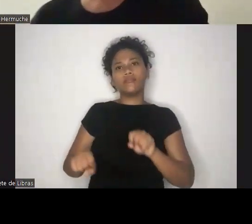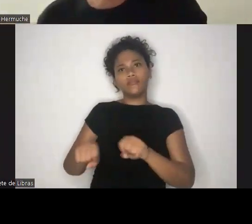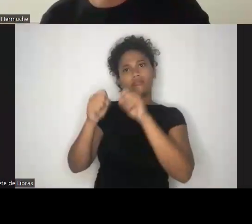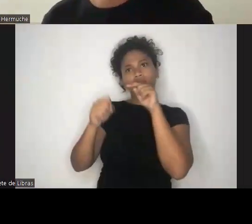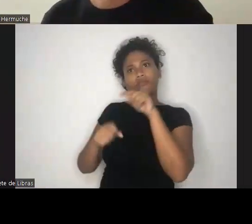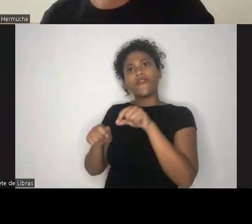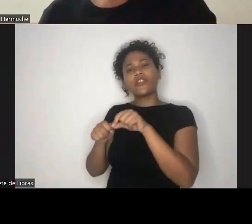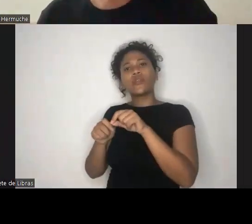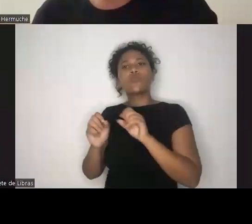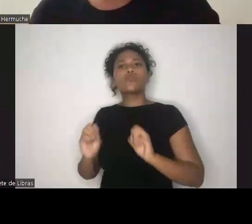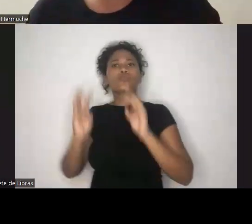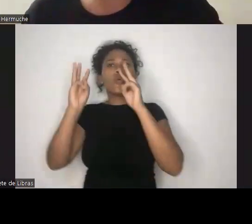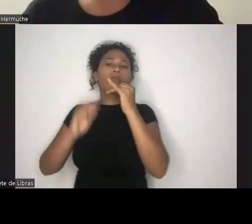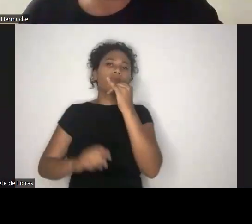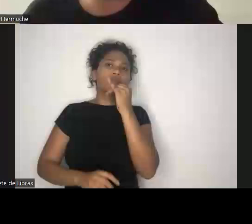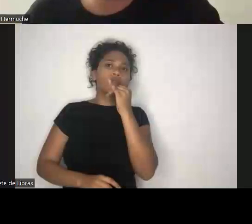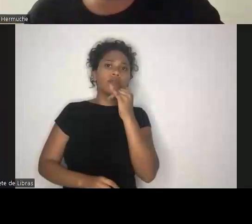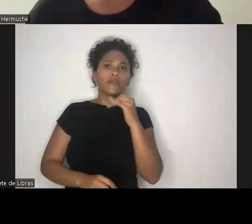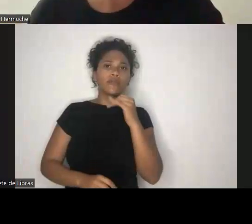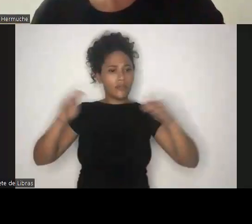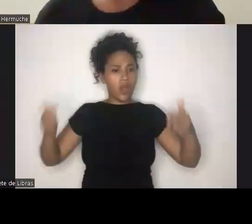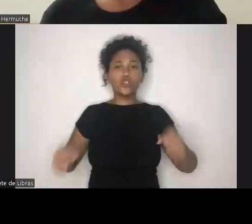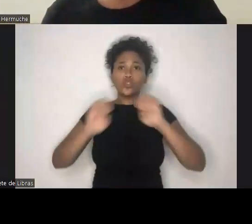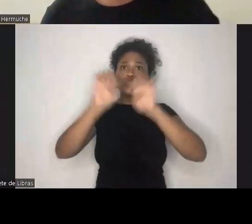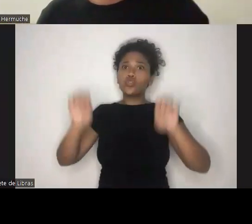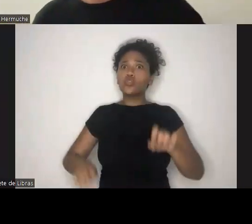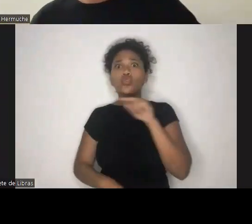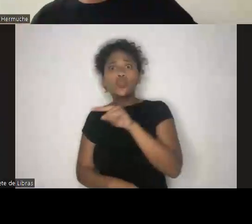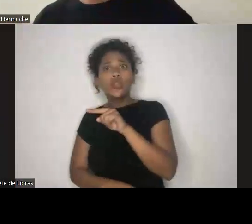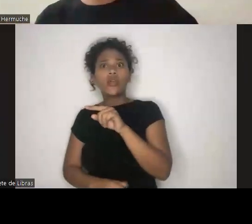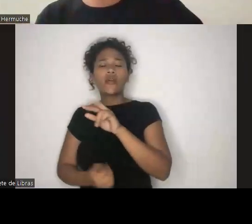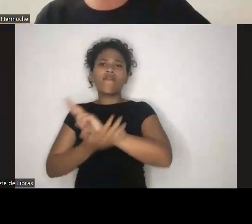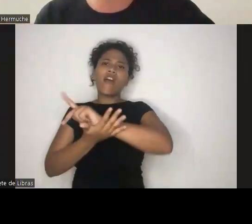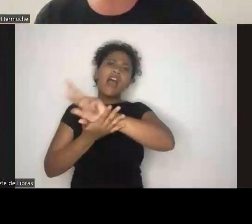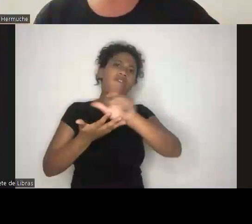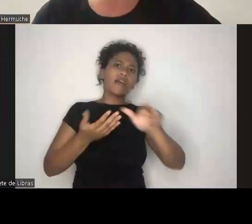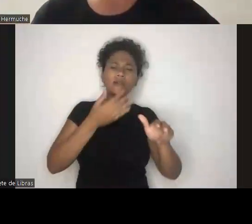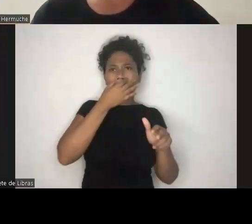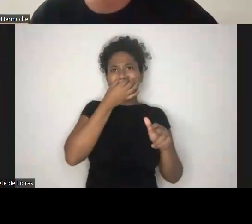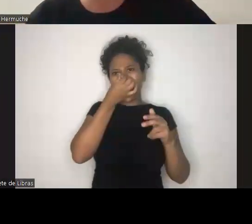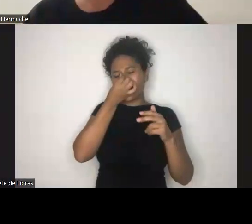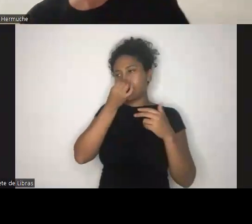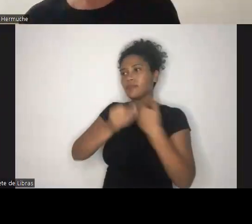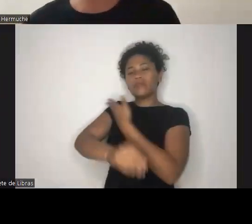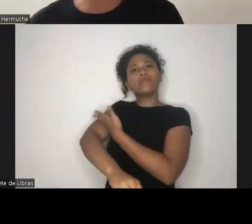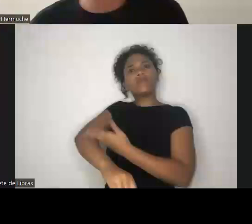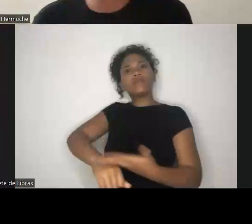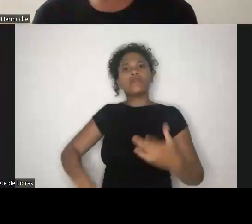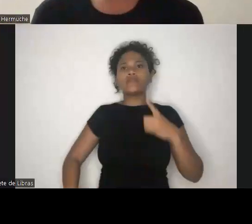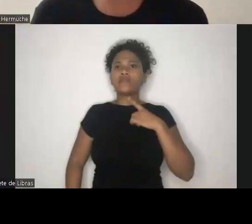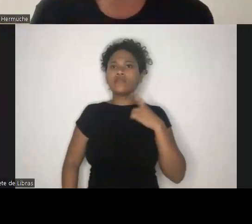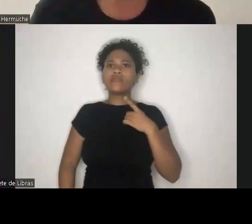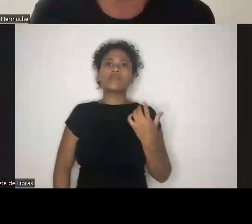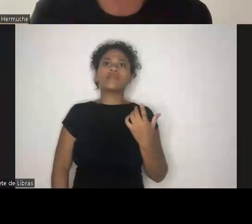um Show com um Palco nessa estrutura né várias a gente tá acostumado a enfrentar muito